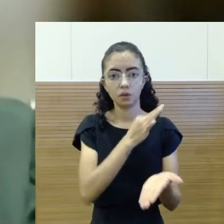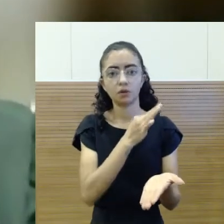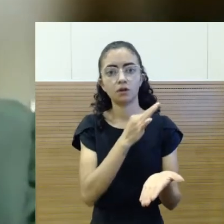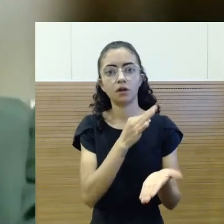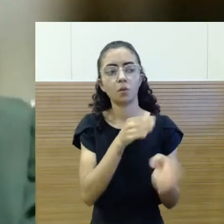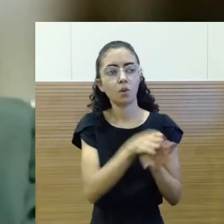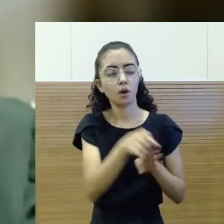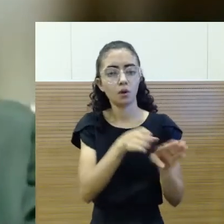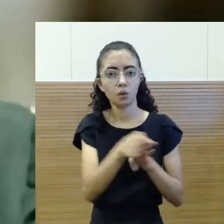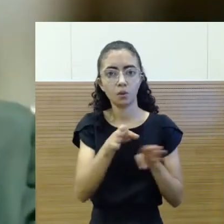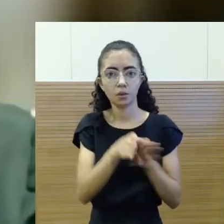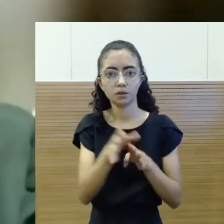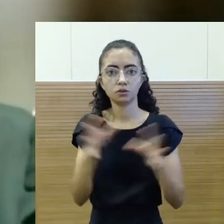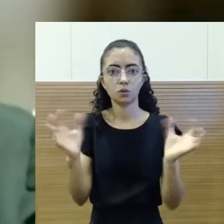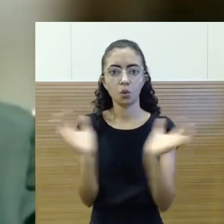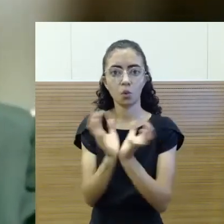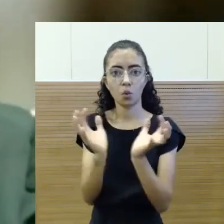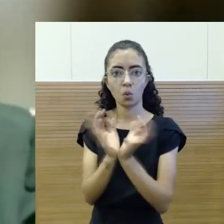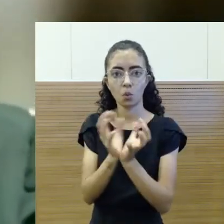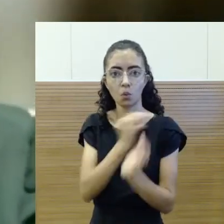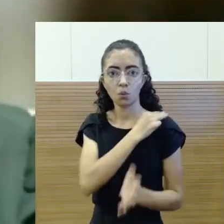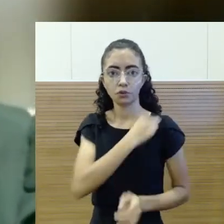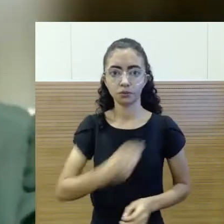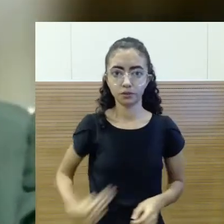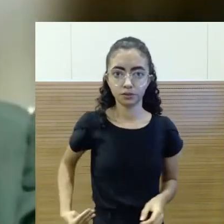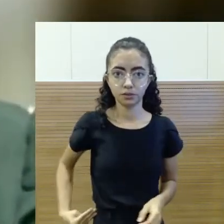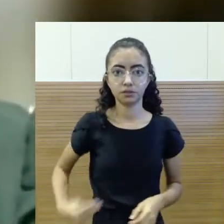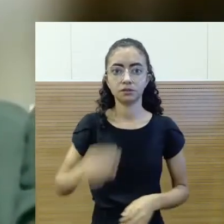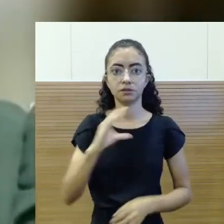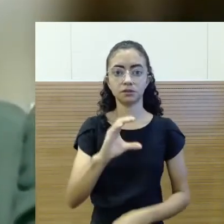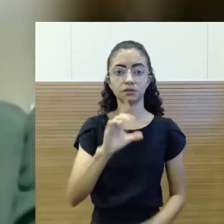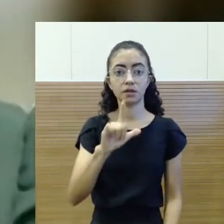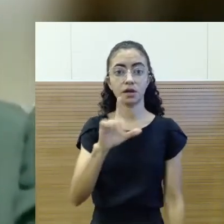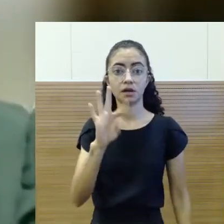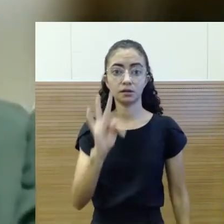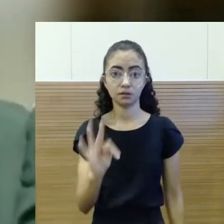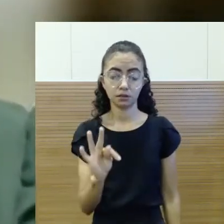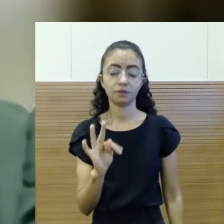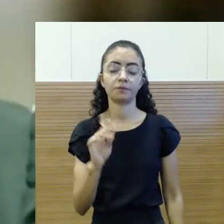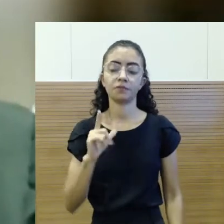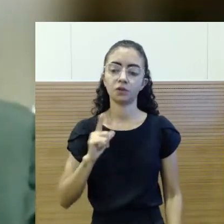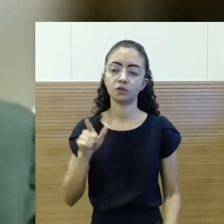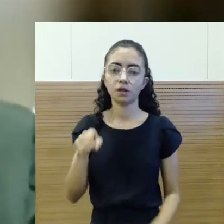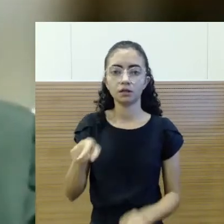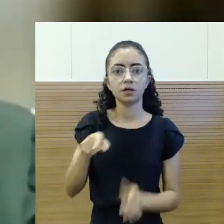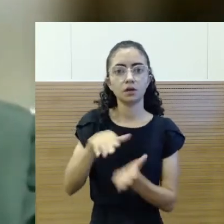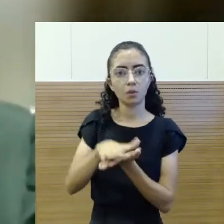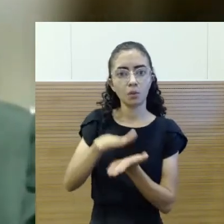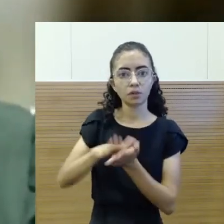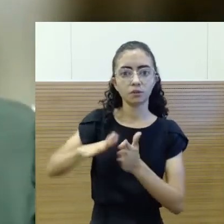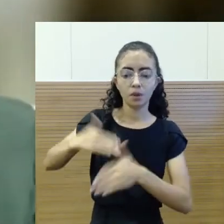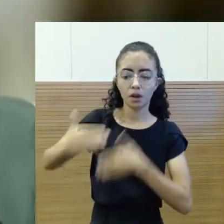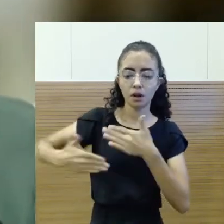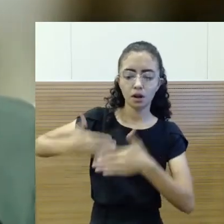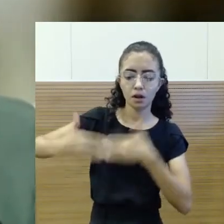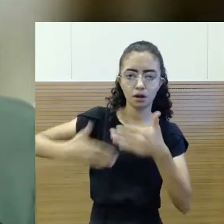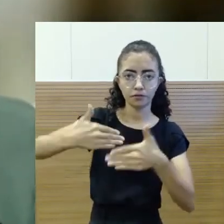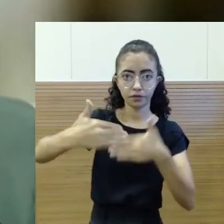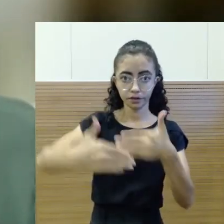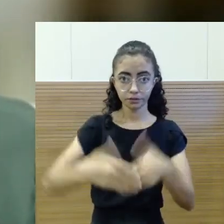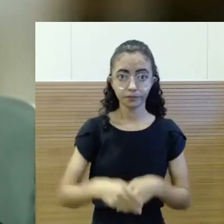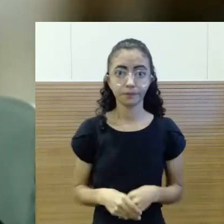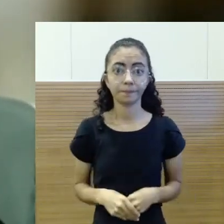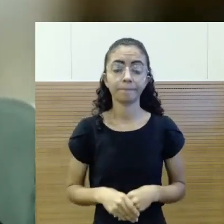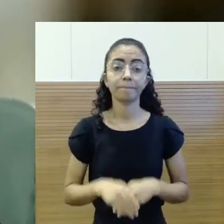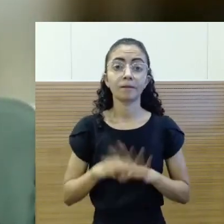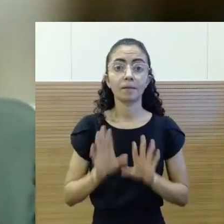para os países da CPLP, né, e esse processo está em andamento com o apoio da ABC, que é a Agência Brasileira de Cooperação, para